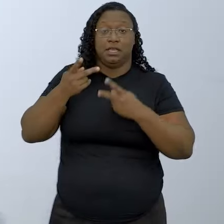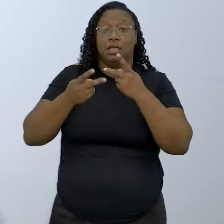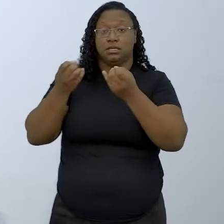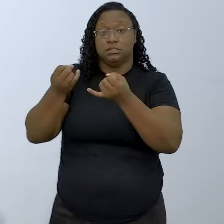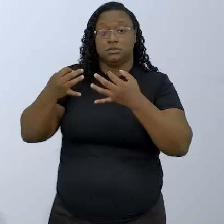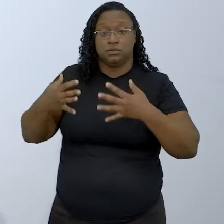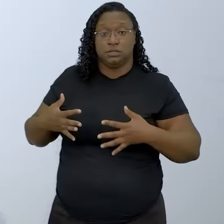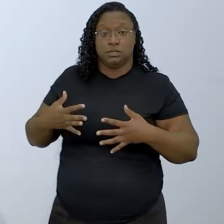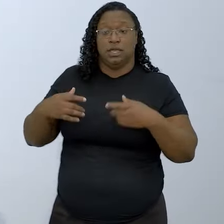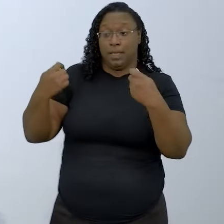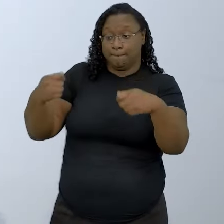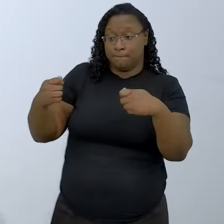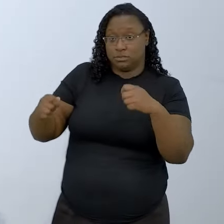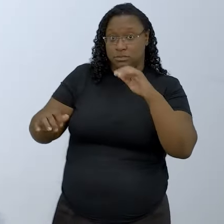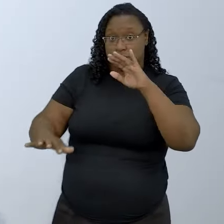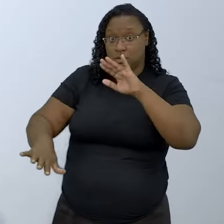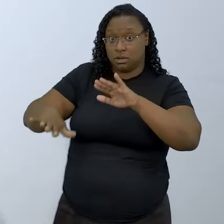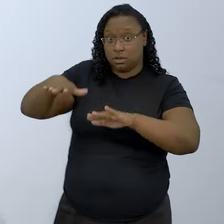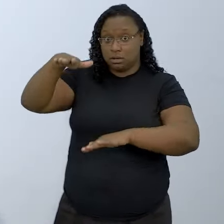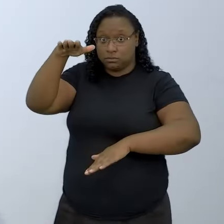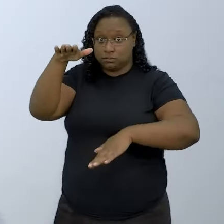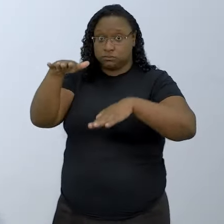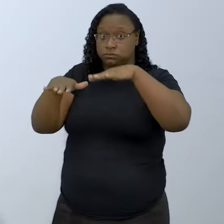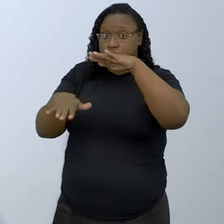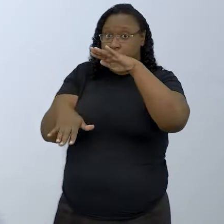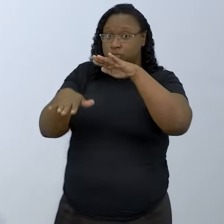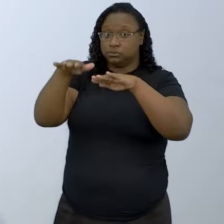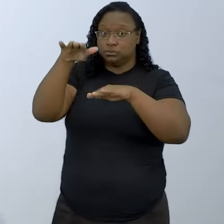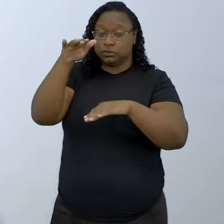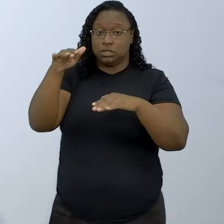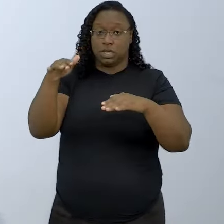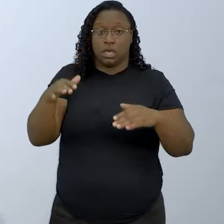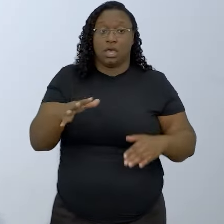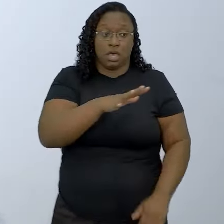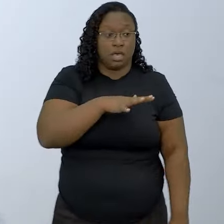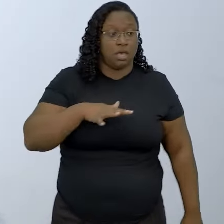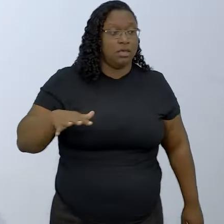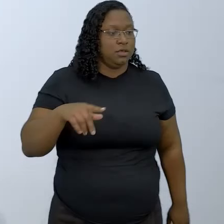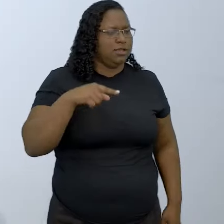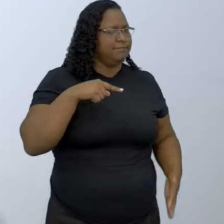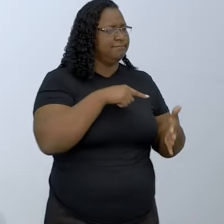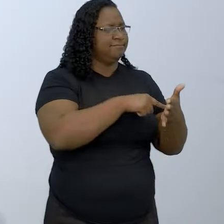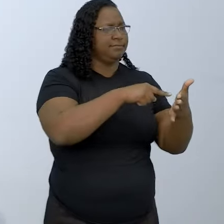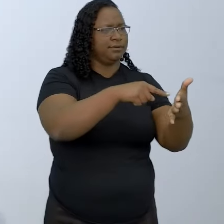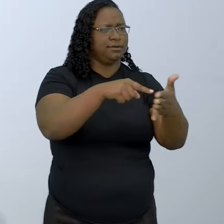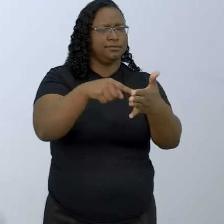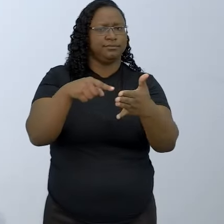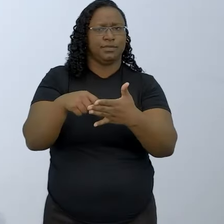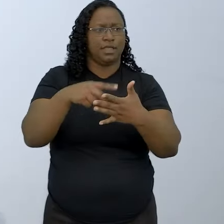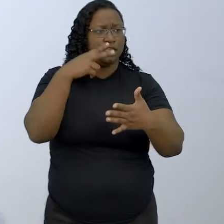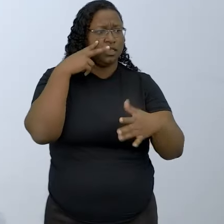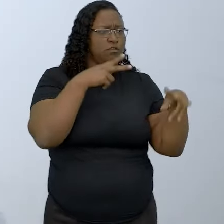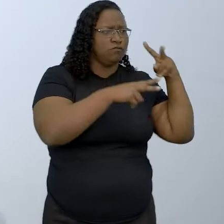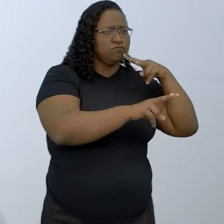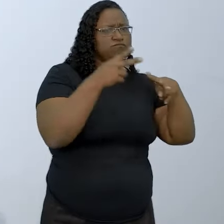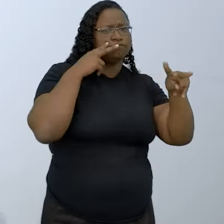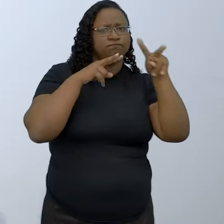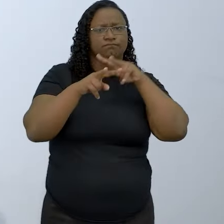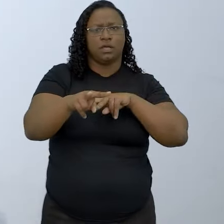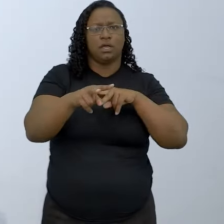hierárquica. Então, as necessidades que nós pontuamos e as necessidades que a gente vê, elas respondem a uma hierarquia.